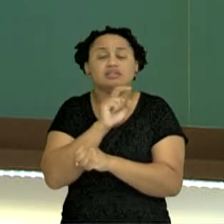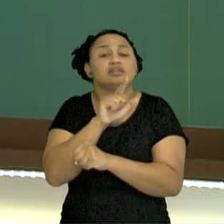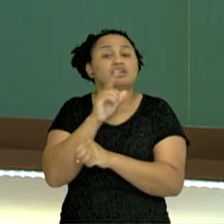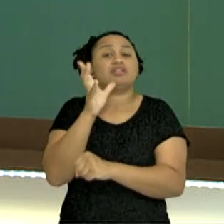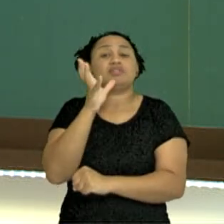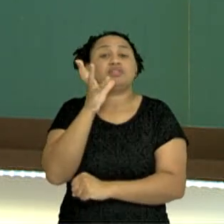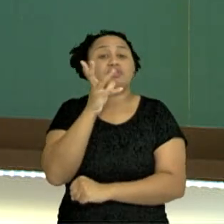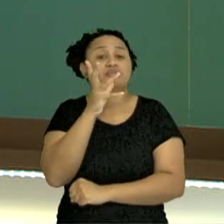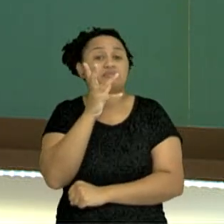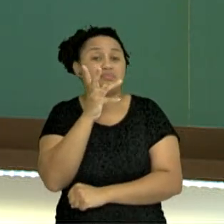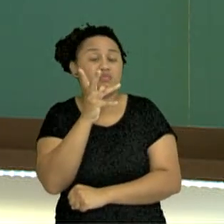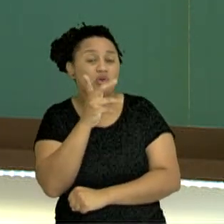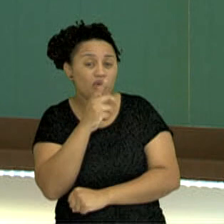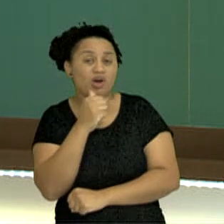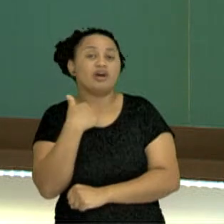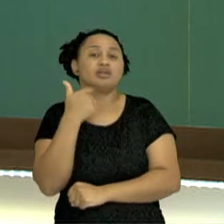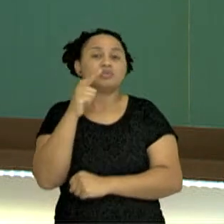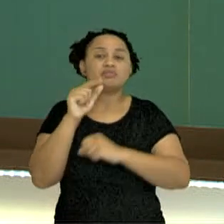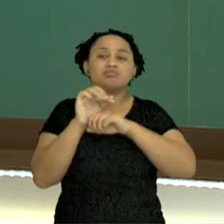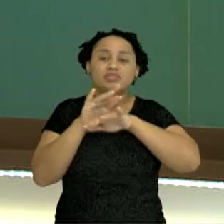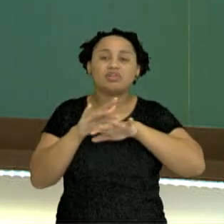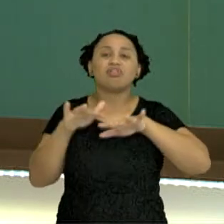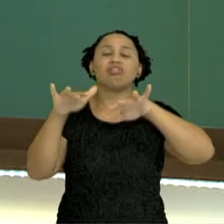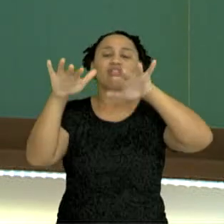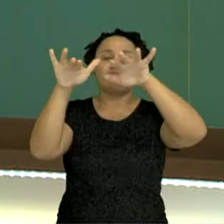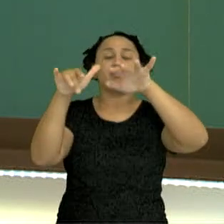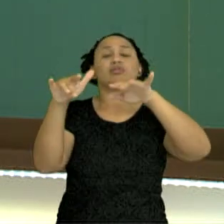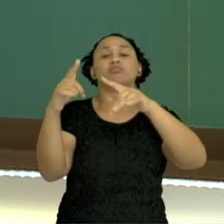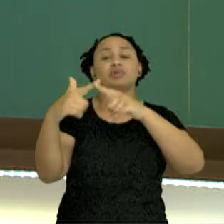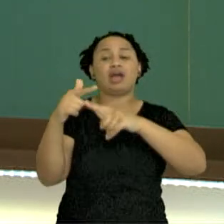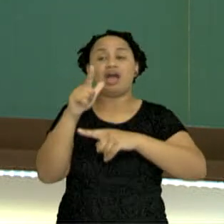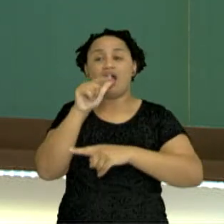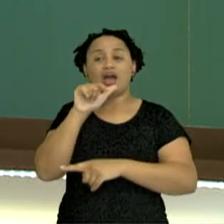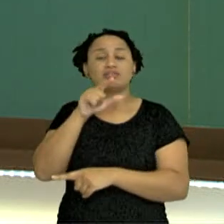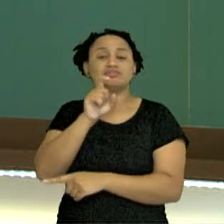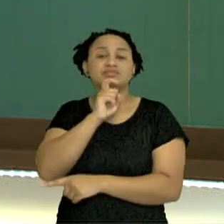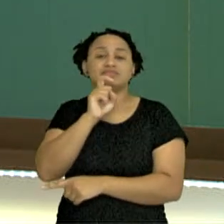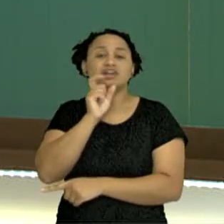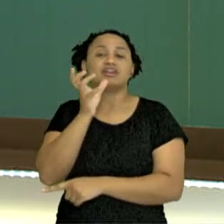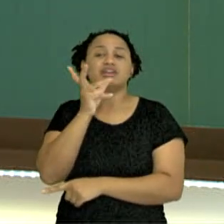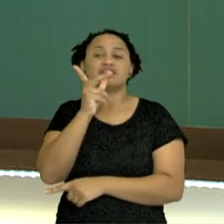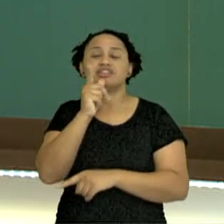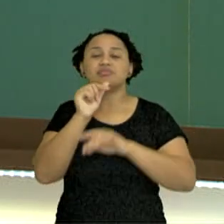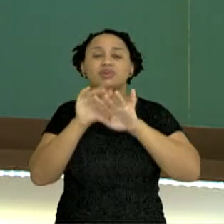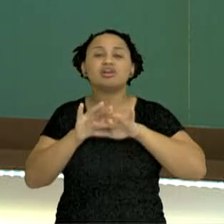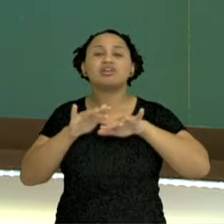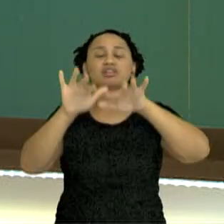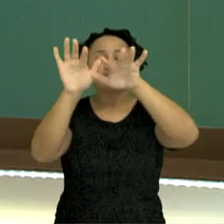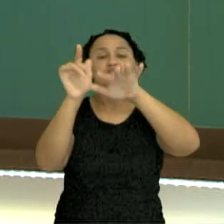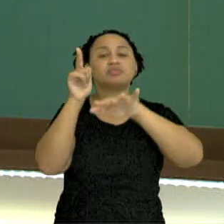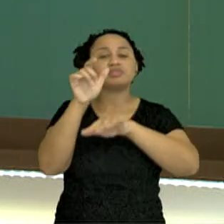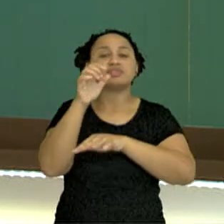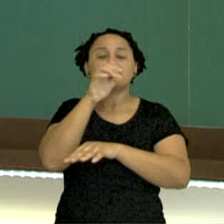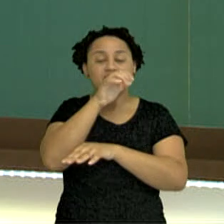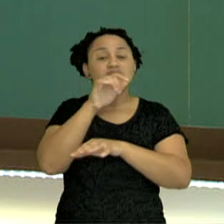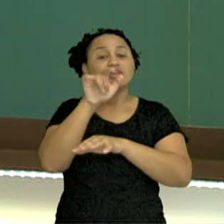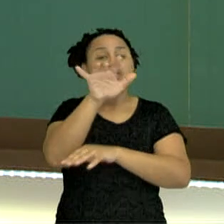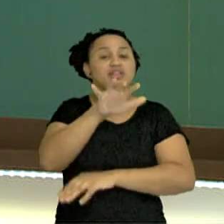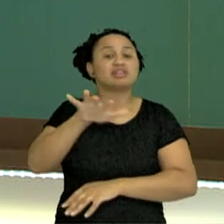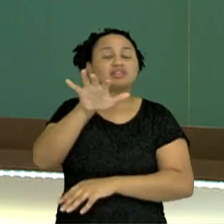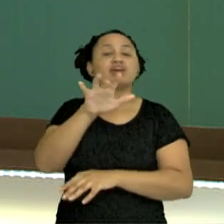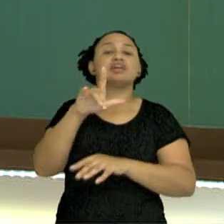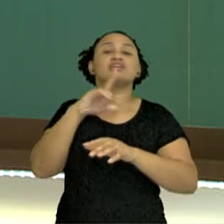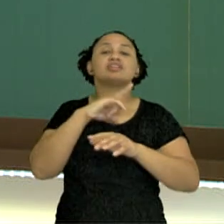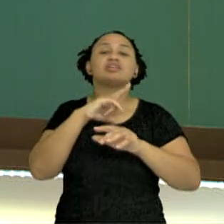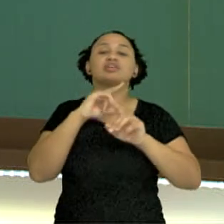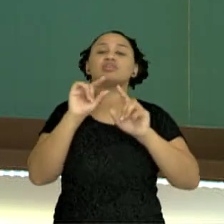demoram mais tempo para evaporar. E como elas demoram mais tempo para evaporar, para que elas se aqueçam, essas áreas vão ter uma